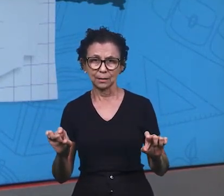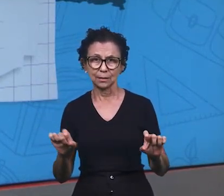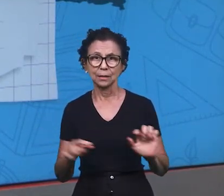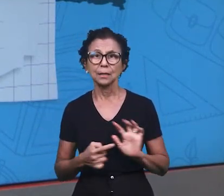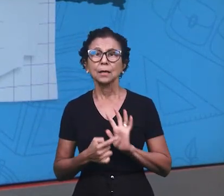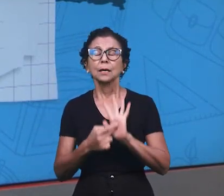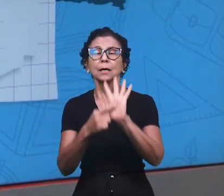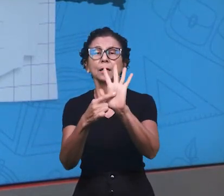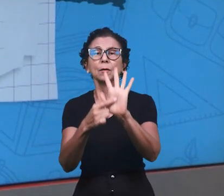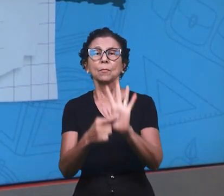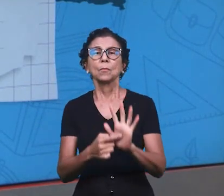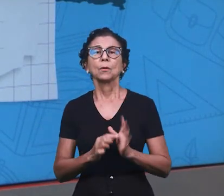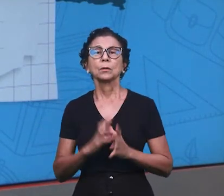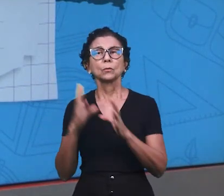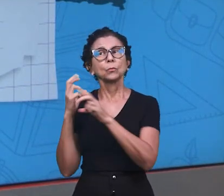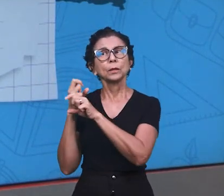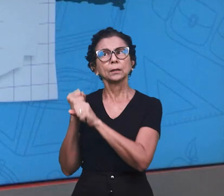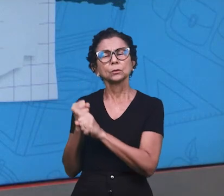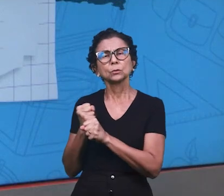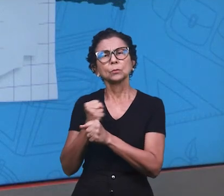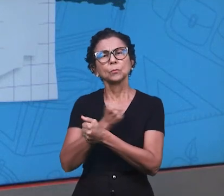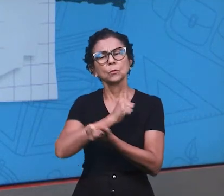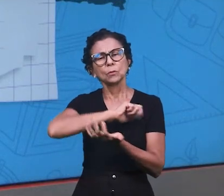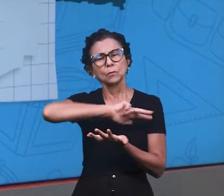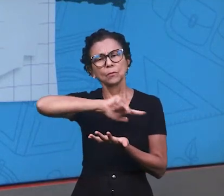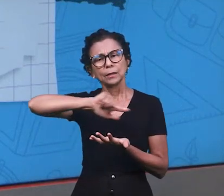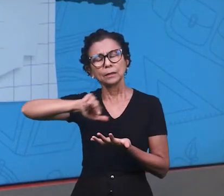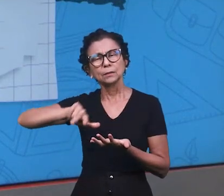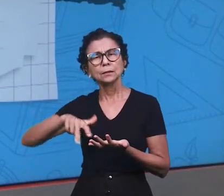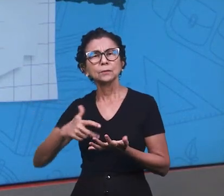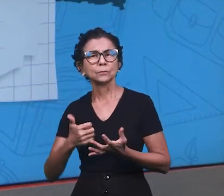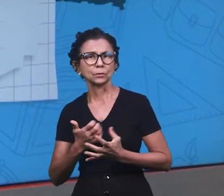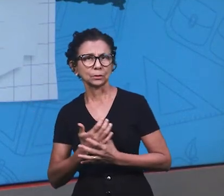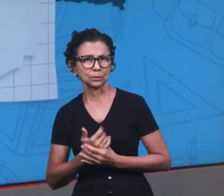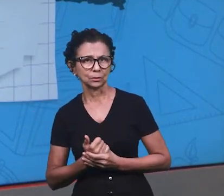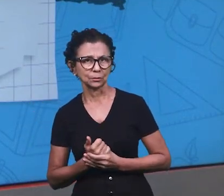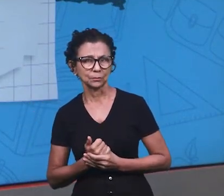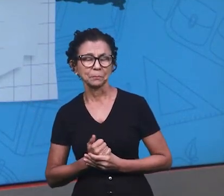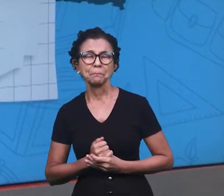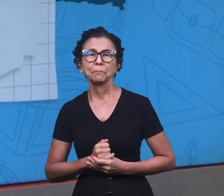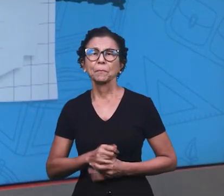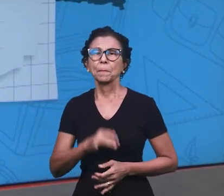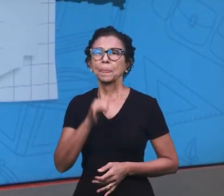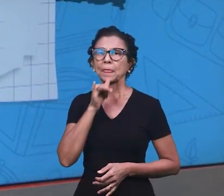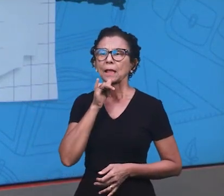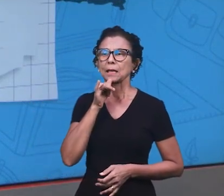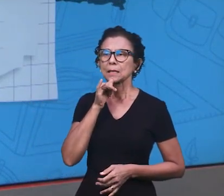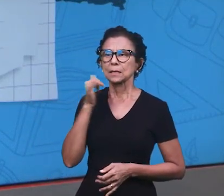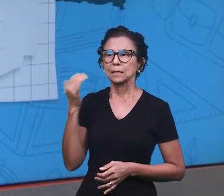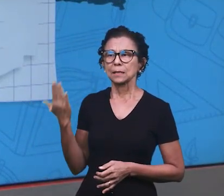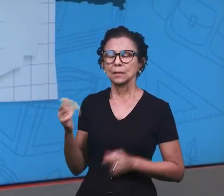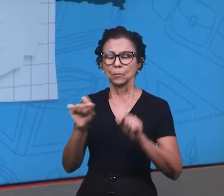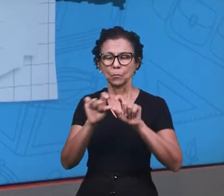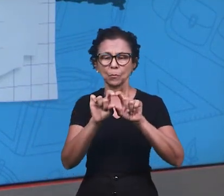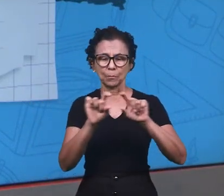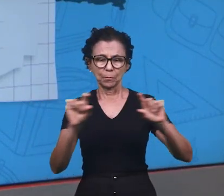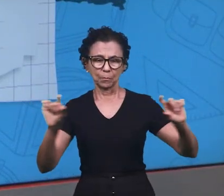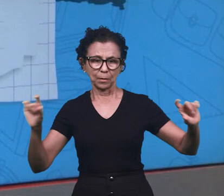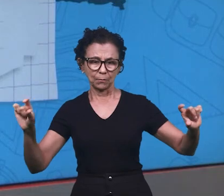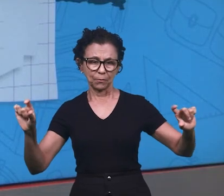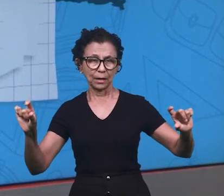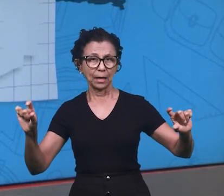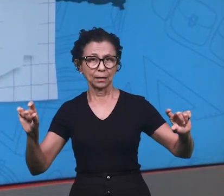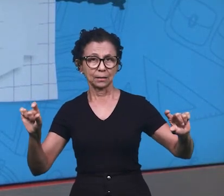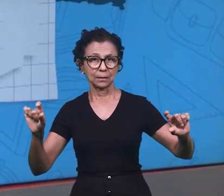repertório diversificado de recursos coesivos. Quando você lê aqui agora repertório diversificado, cuidado para